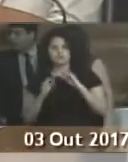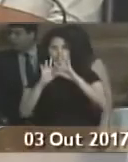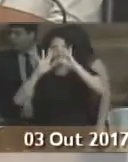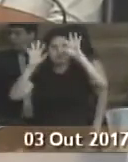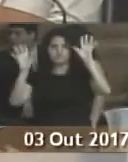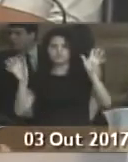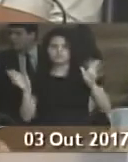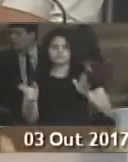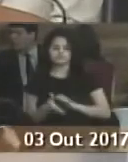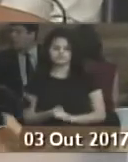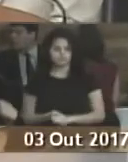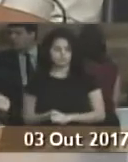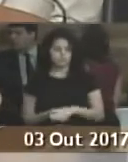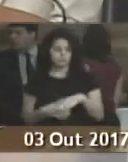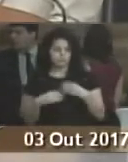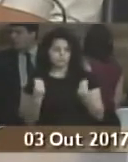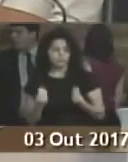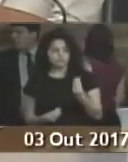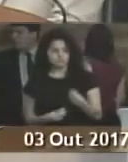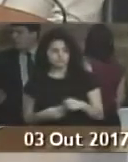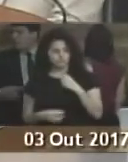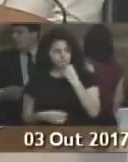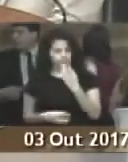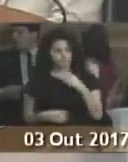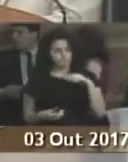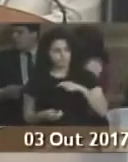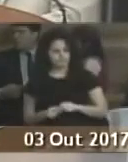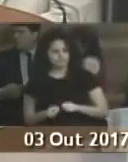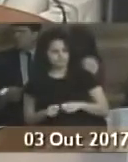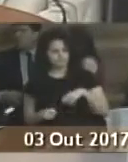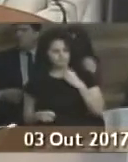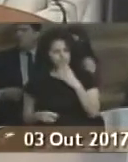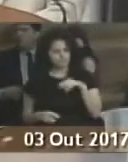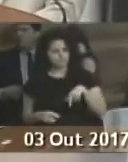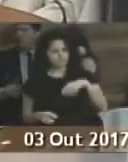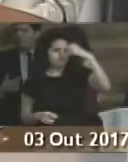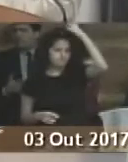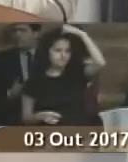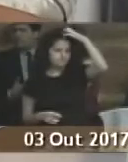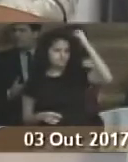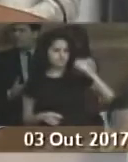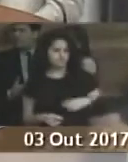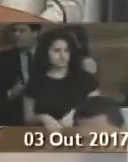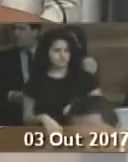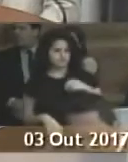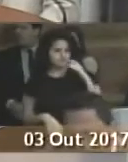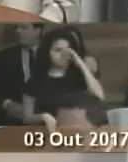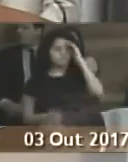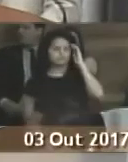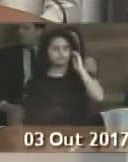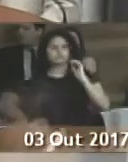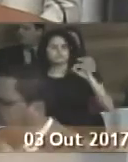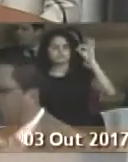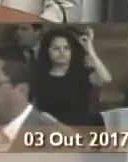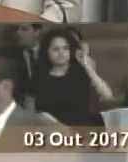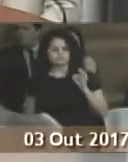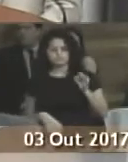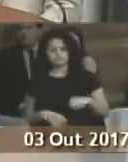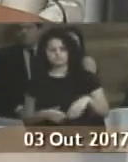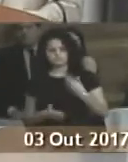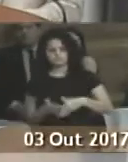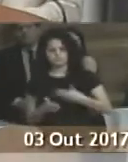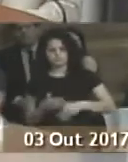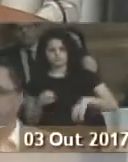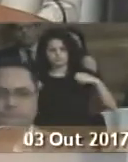está sendo feito de bom na nossa cidade. Eu tenho certeza que com o novo secretário de esporte, que é o Jorge Eduardo, com esse novo